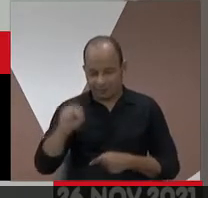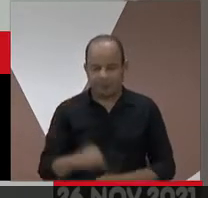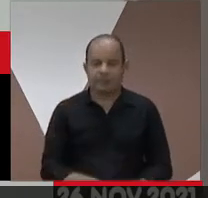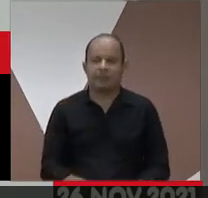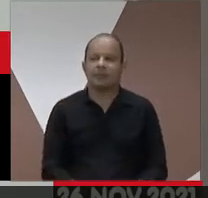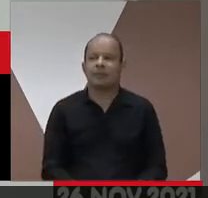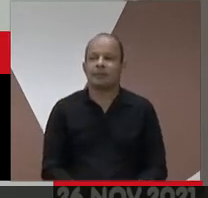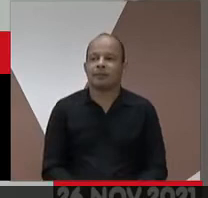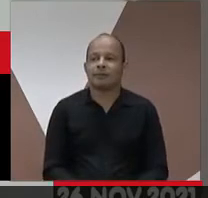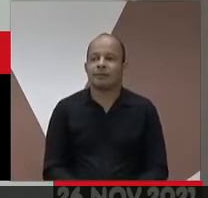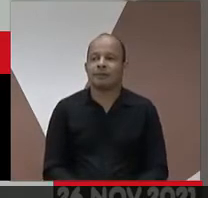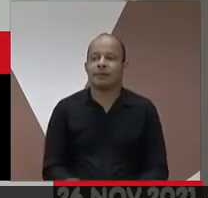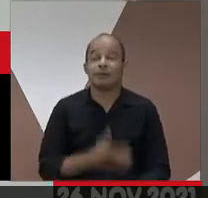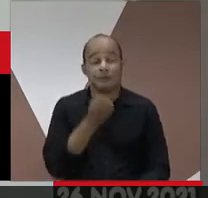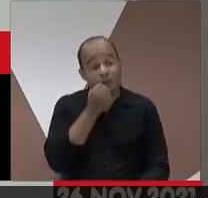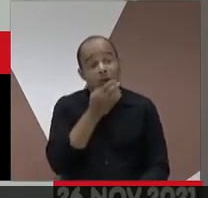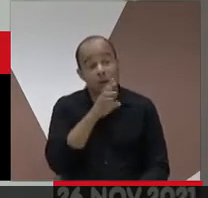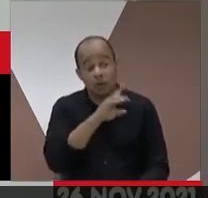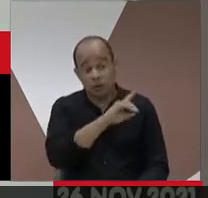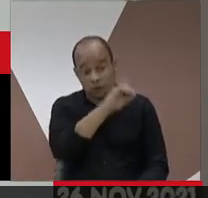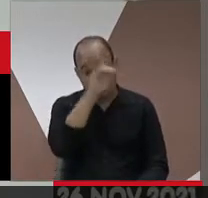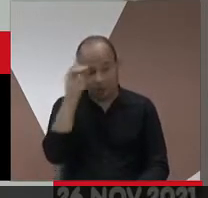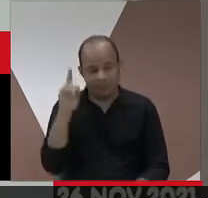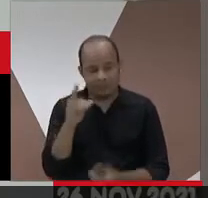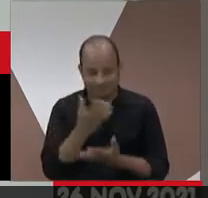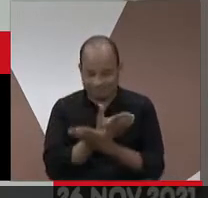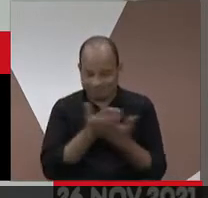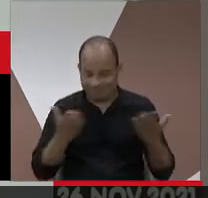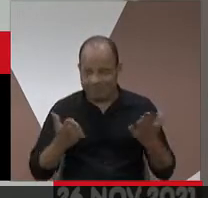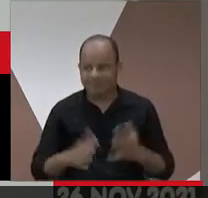Pode ir lá? Pode, presidente. Pode ir lá.